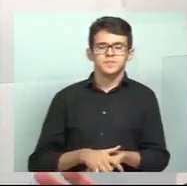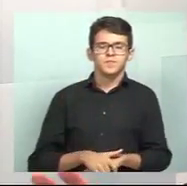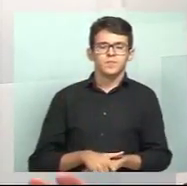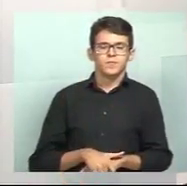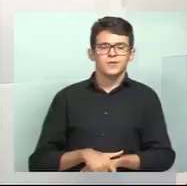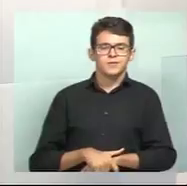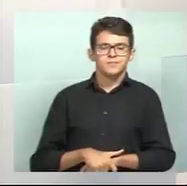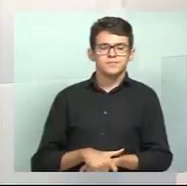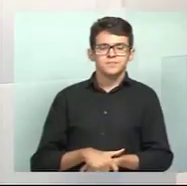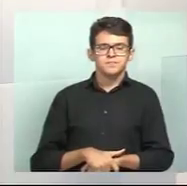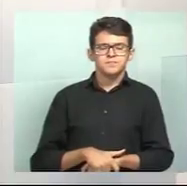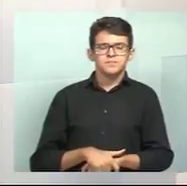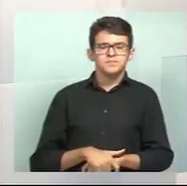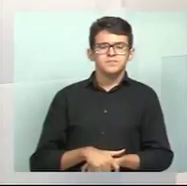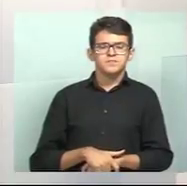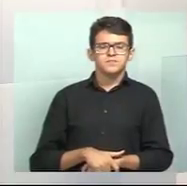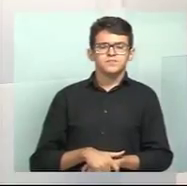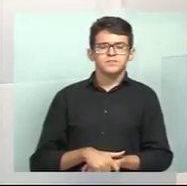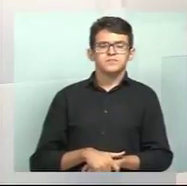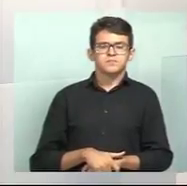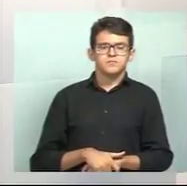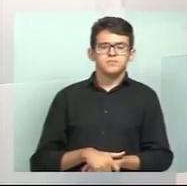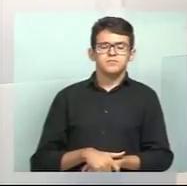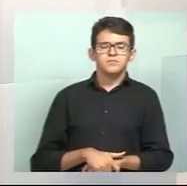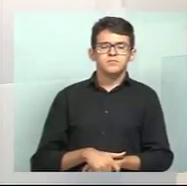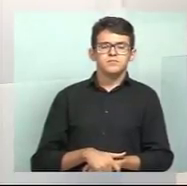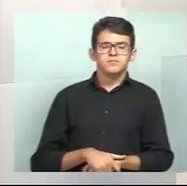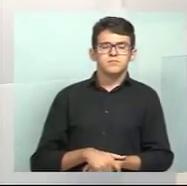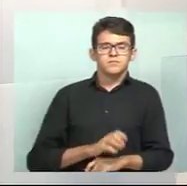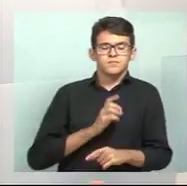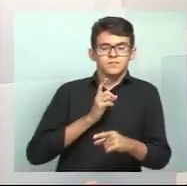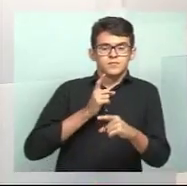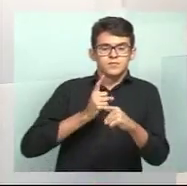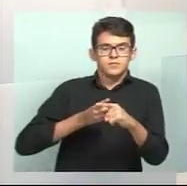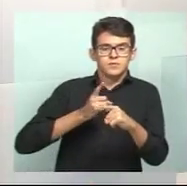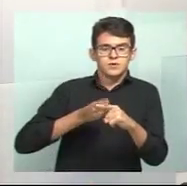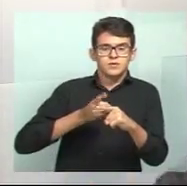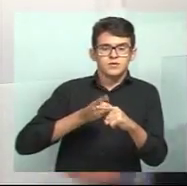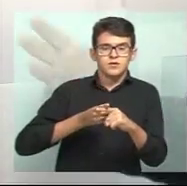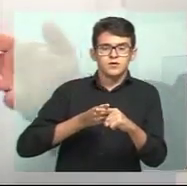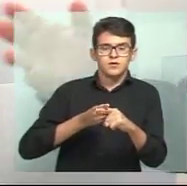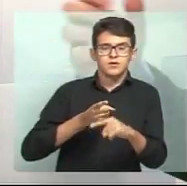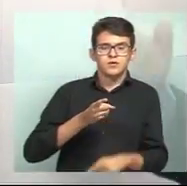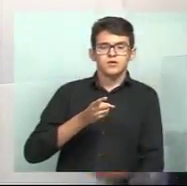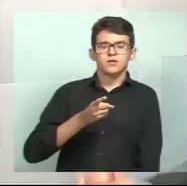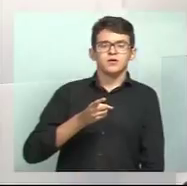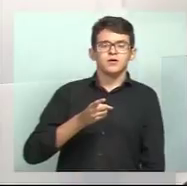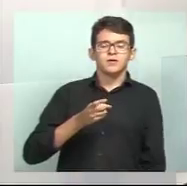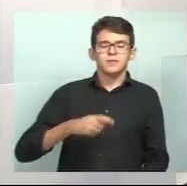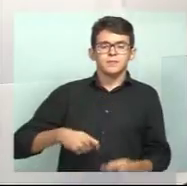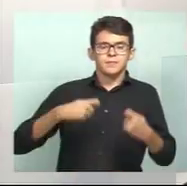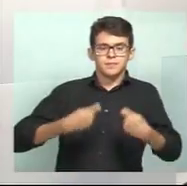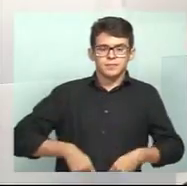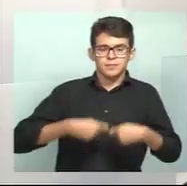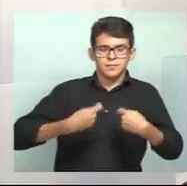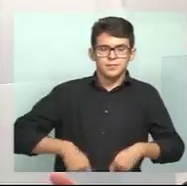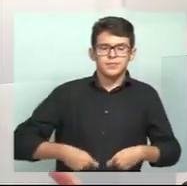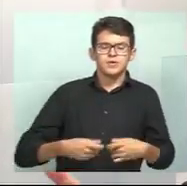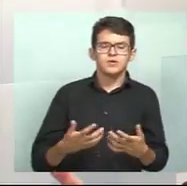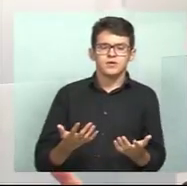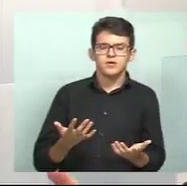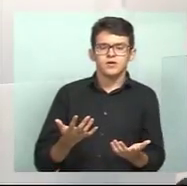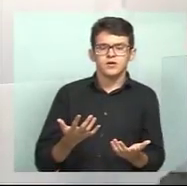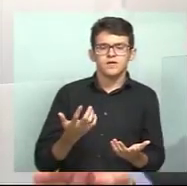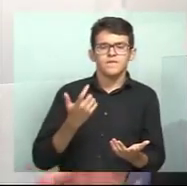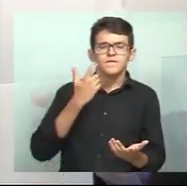de um posicionamento da qual eles não querem fazer de jeito nenhum, que é a autorreflexão. Porque você